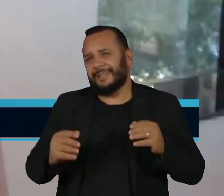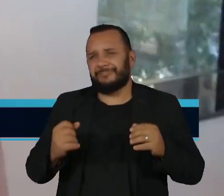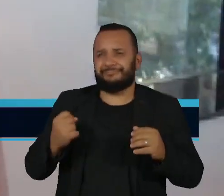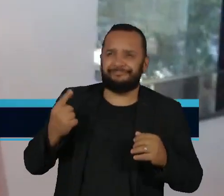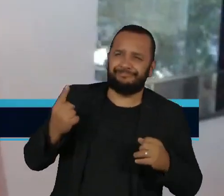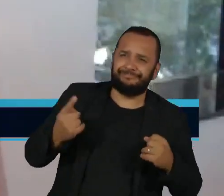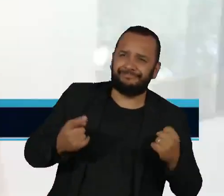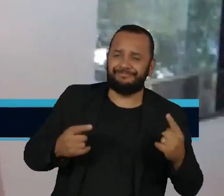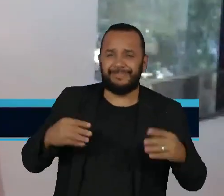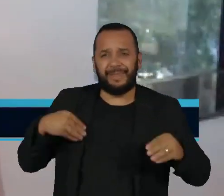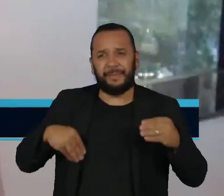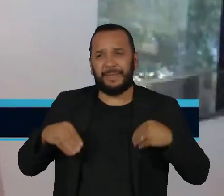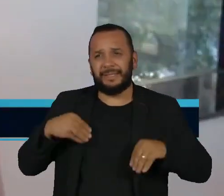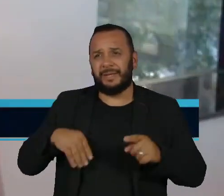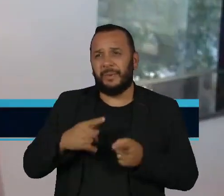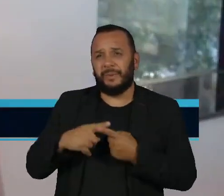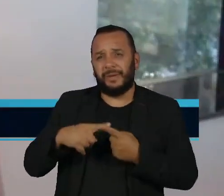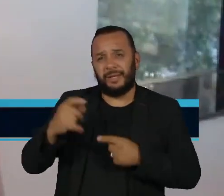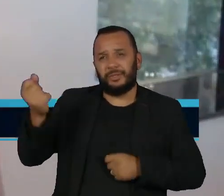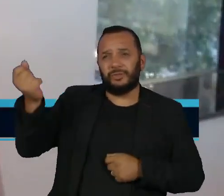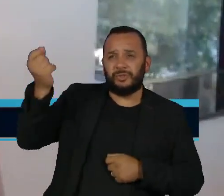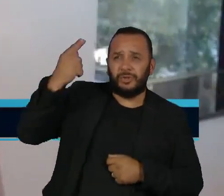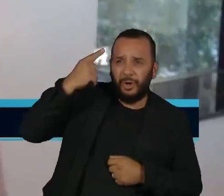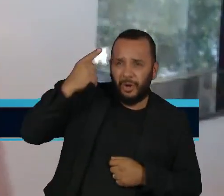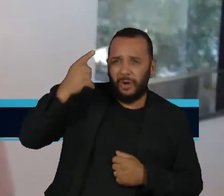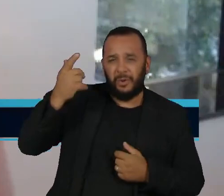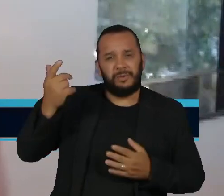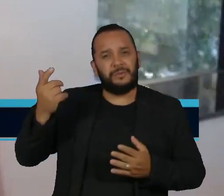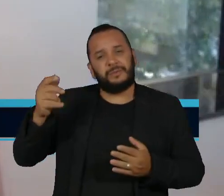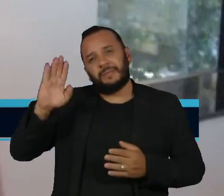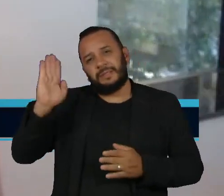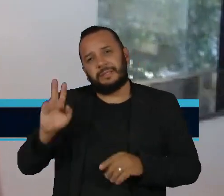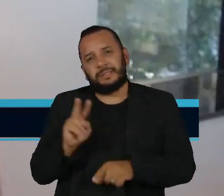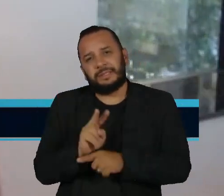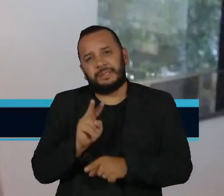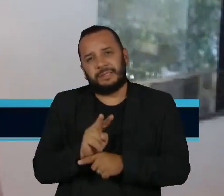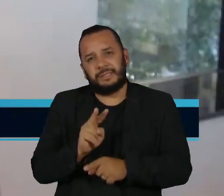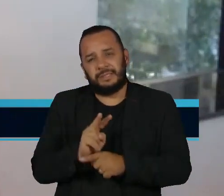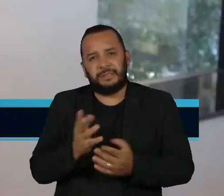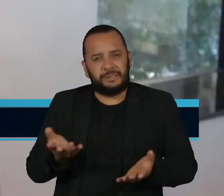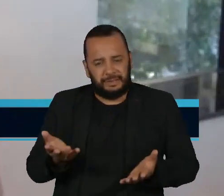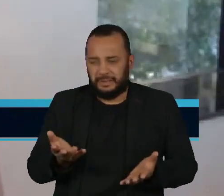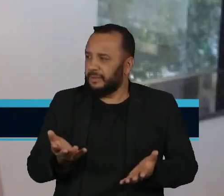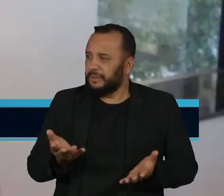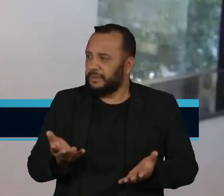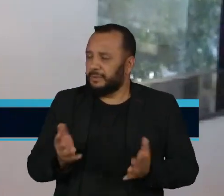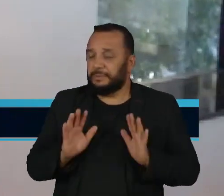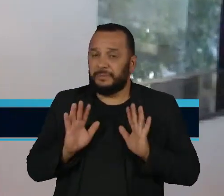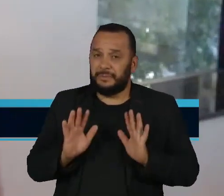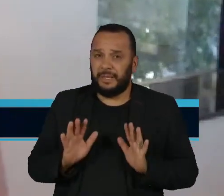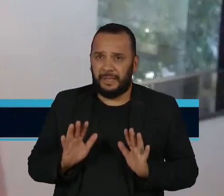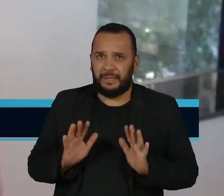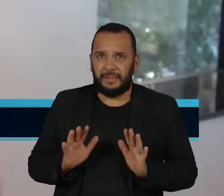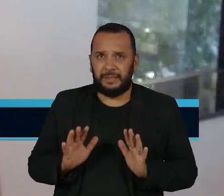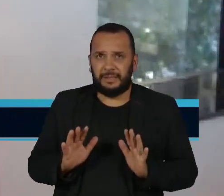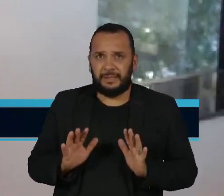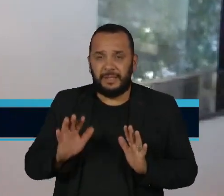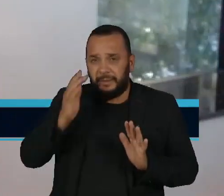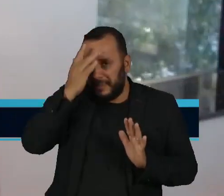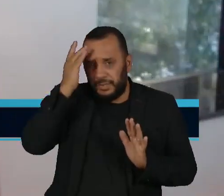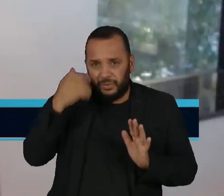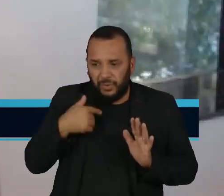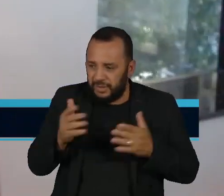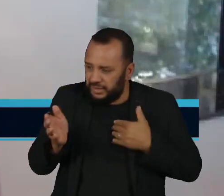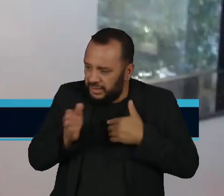protegido naturalmente. Não é tanto da nossa cultura a introspecção, sabe? O ficar, o se acolher, o